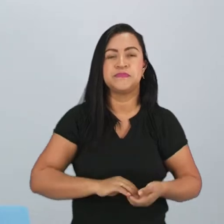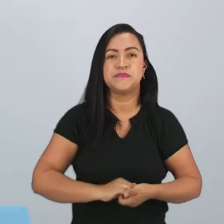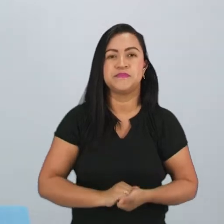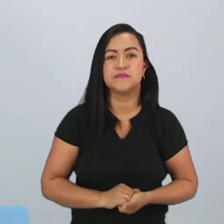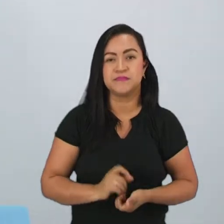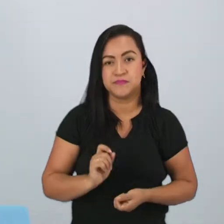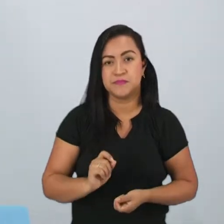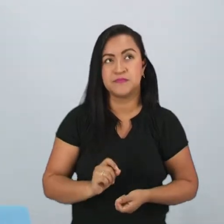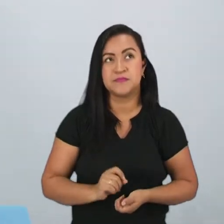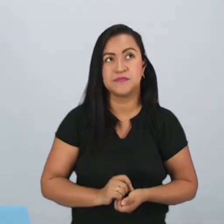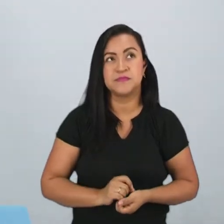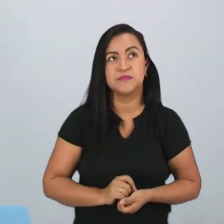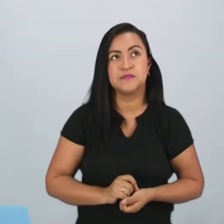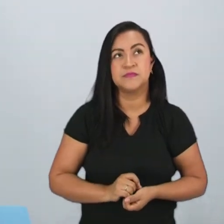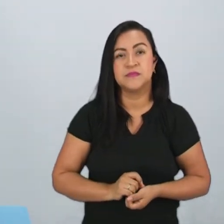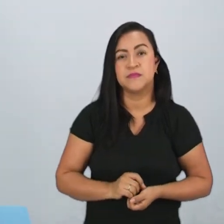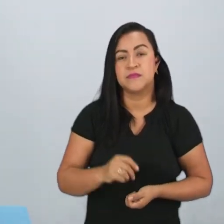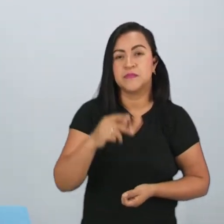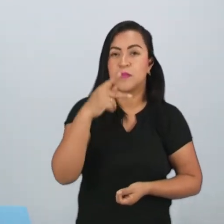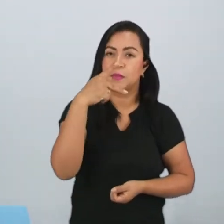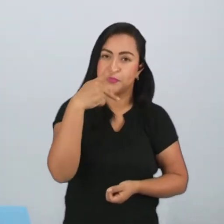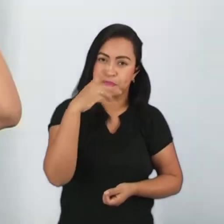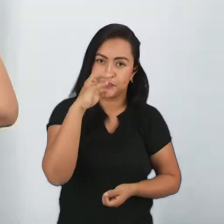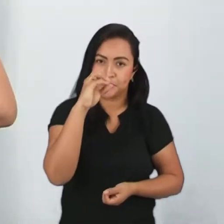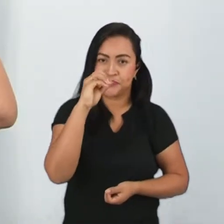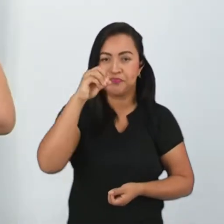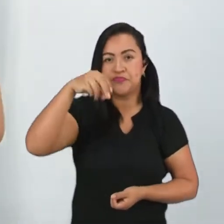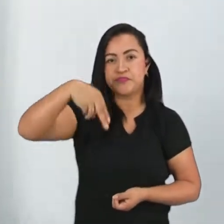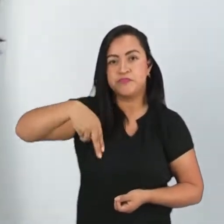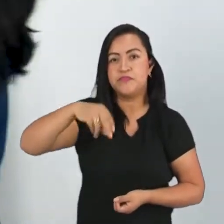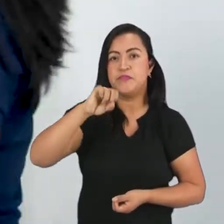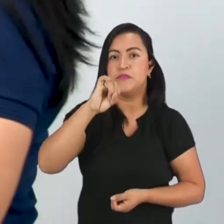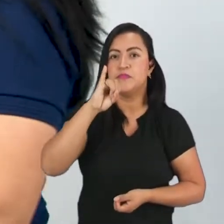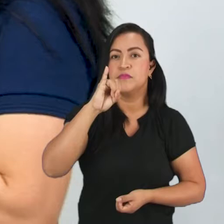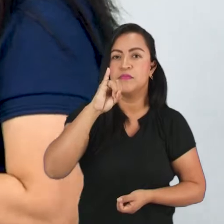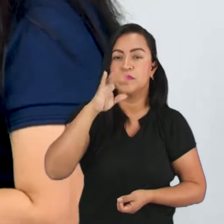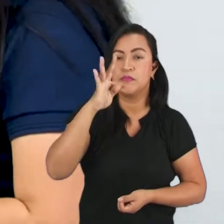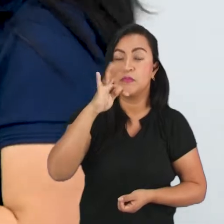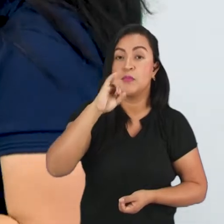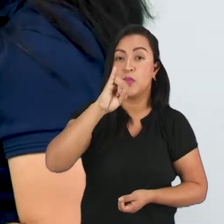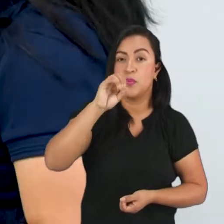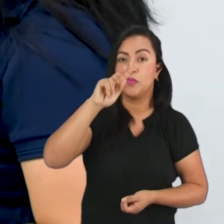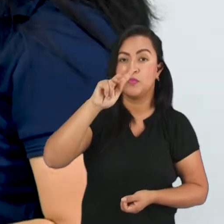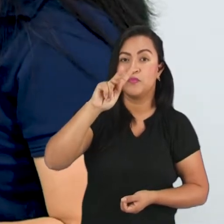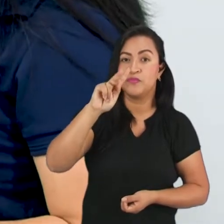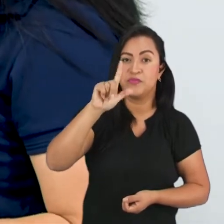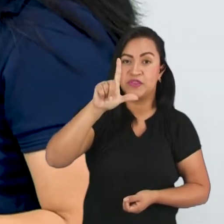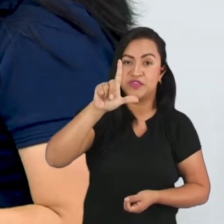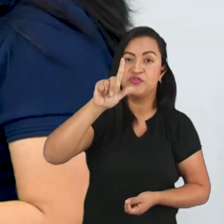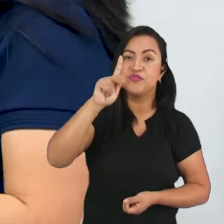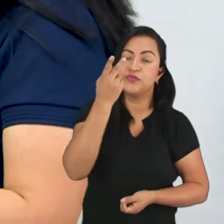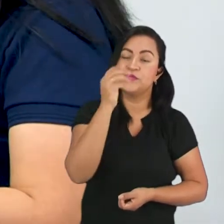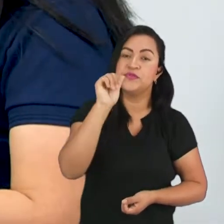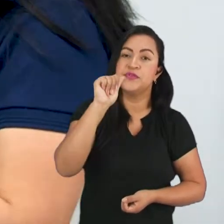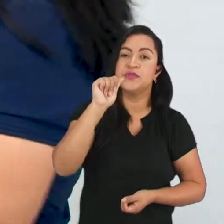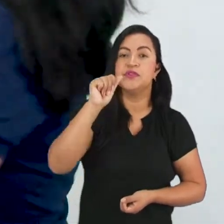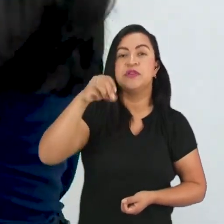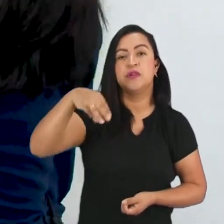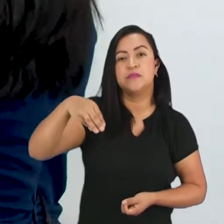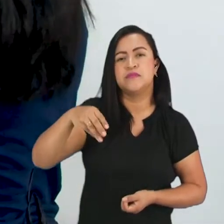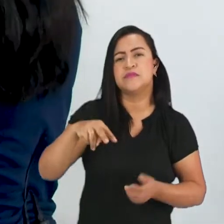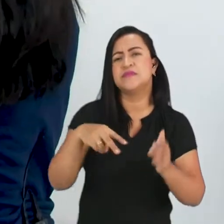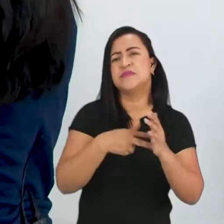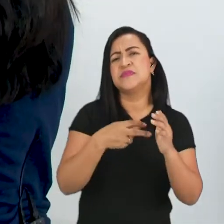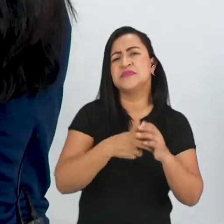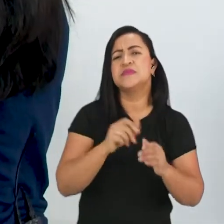Isso aqui, ó. Pontilho, que está entre aspas, né? Pontilha o ar com gritinhos. Essa frase